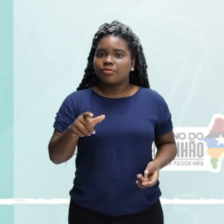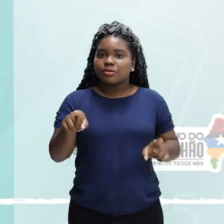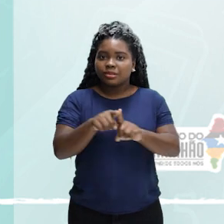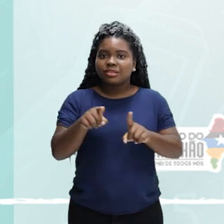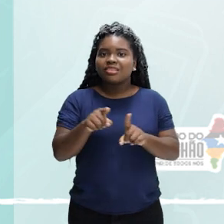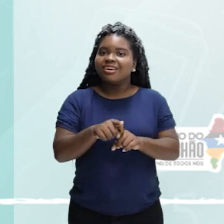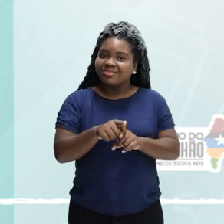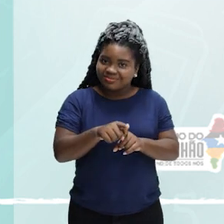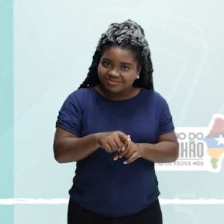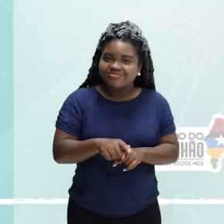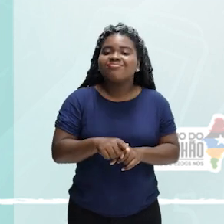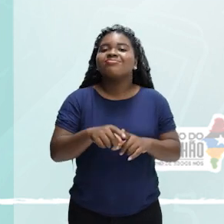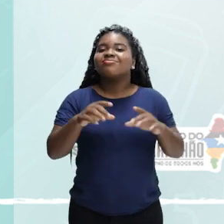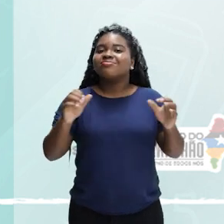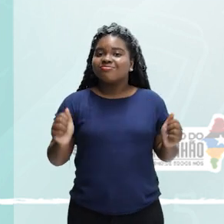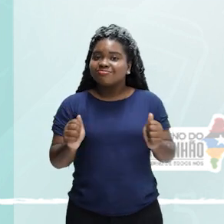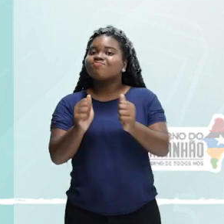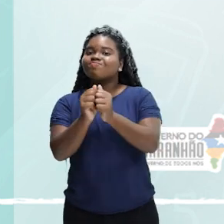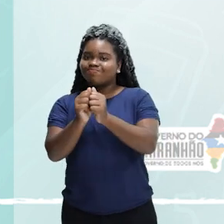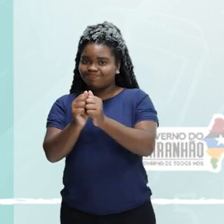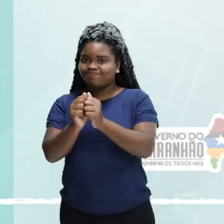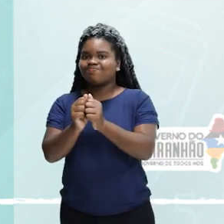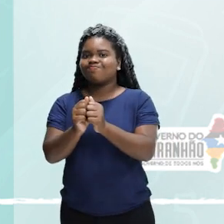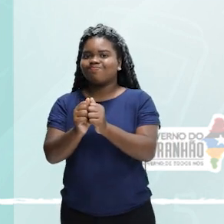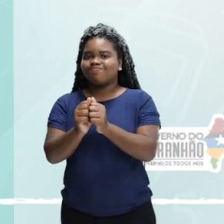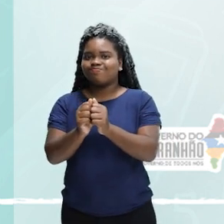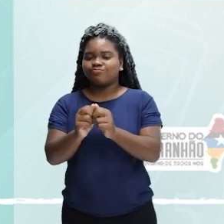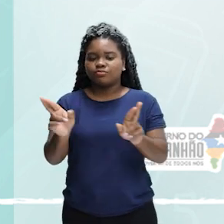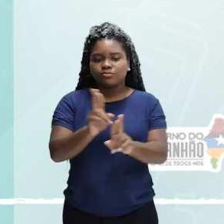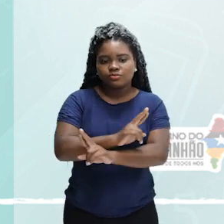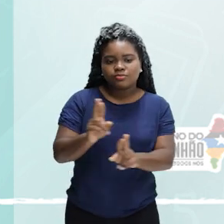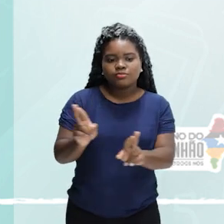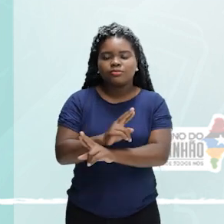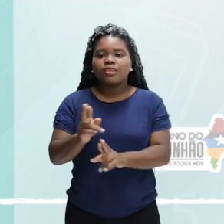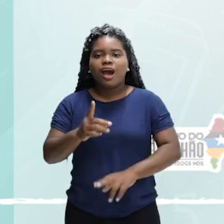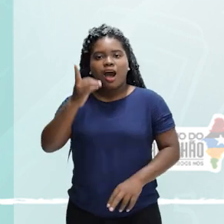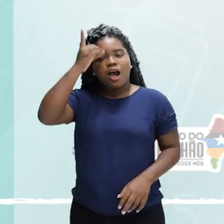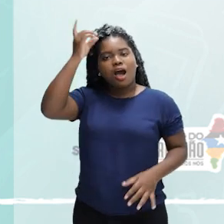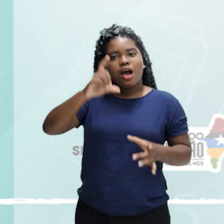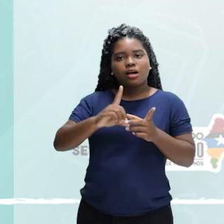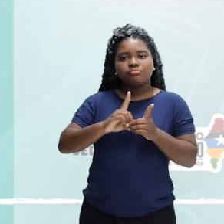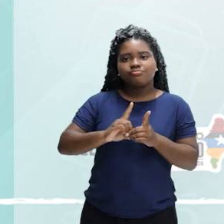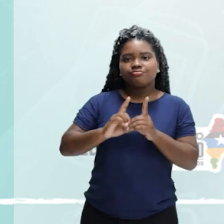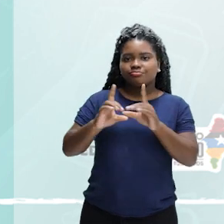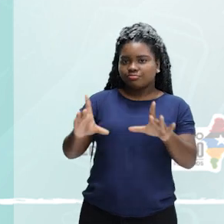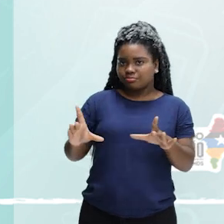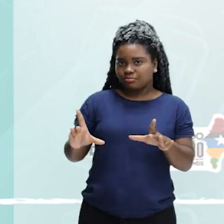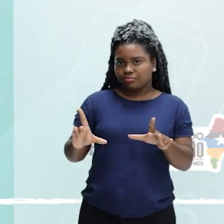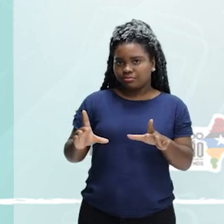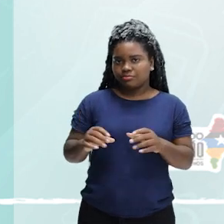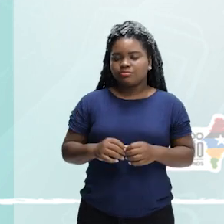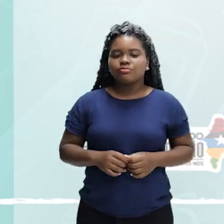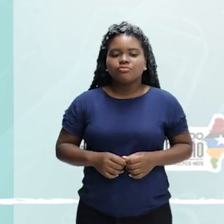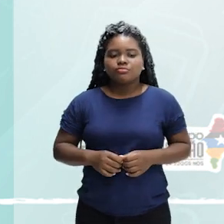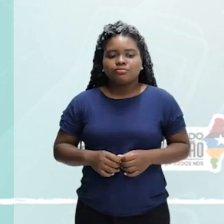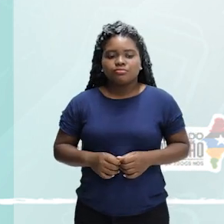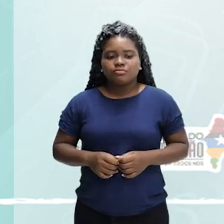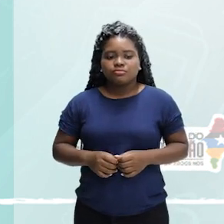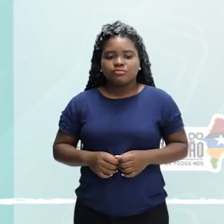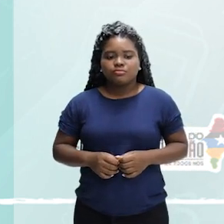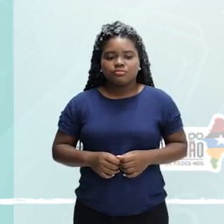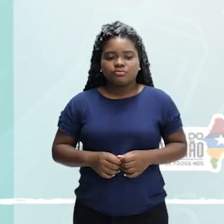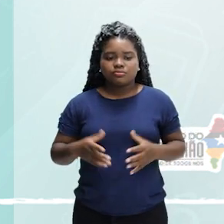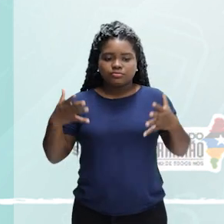né? O único capaz de associar a ideia de democracia àquilo que o liberalismo defende. E se fundamenta, segundo